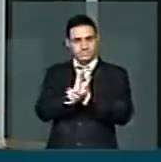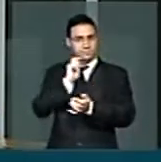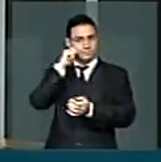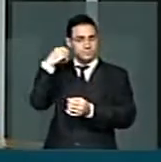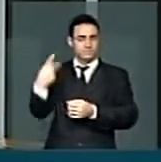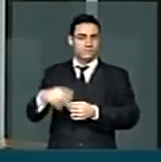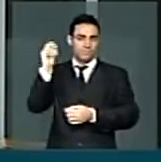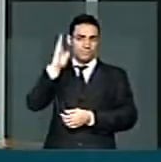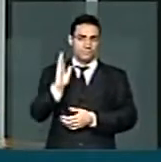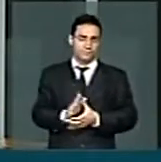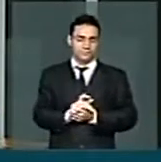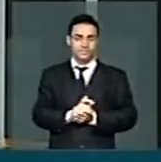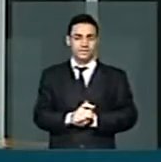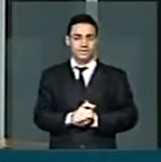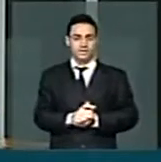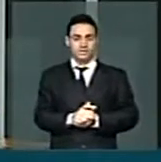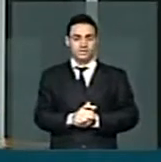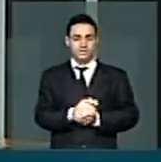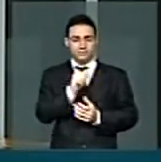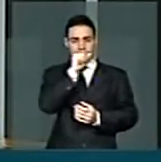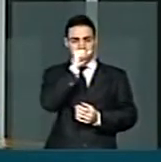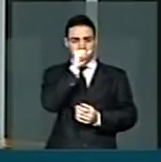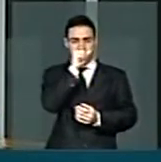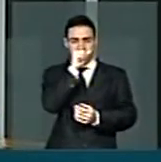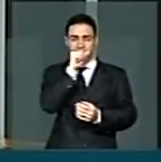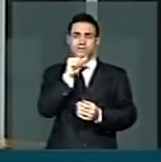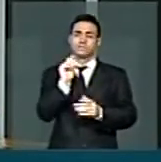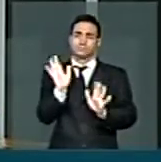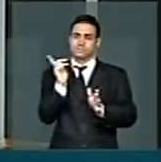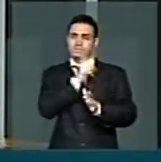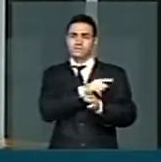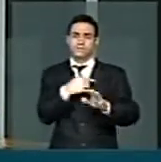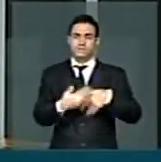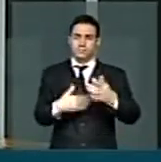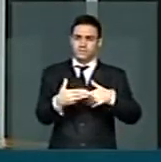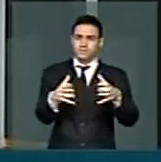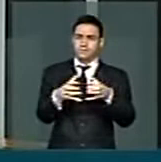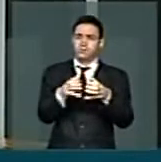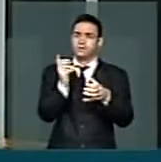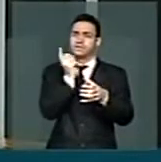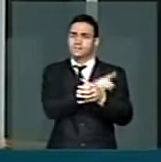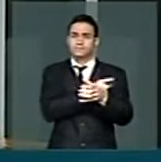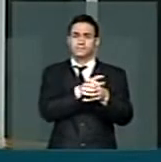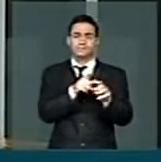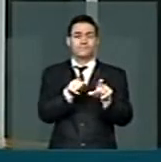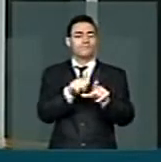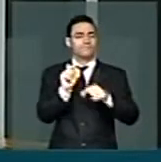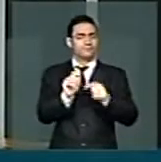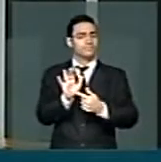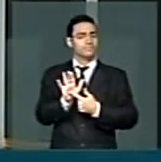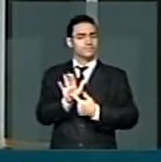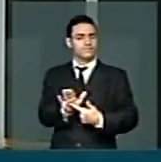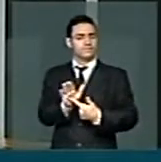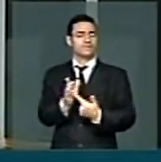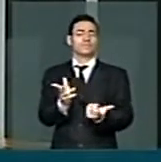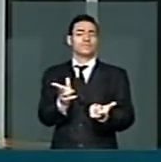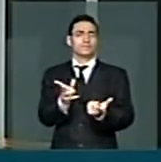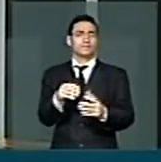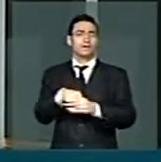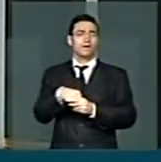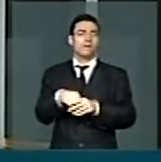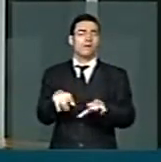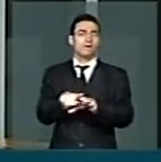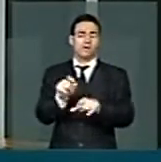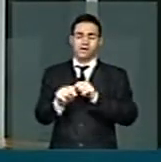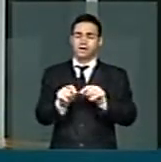nosso país. A verdade é que, ao lado dos avanços e das conquistas, persiste um regime notório de exclusão e discriminação da